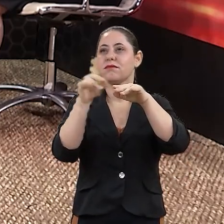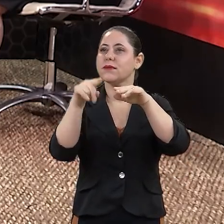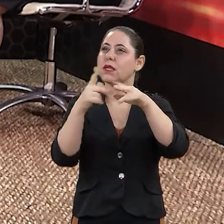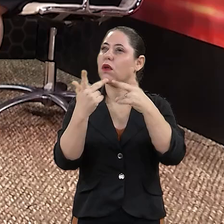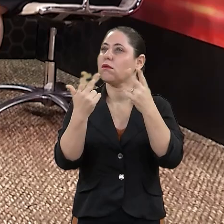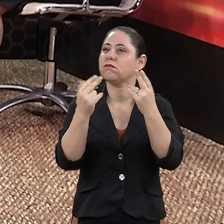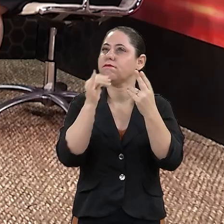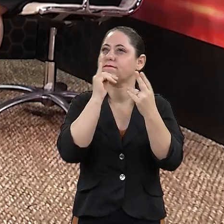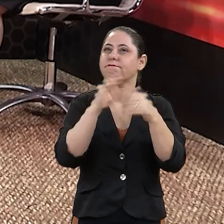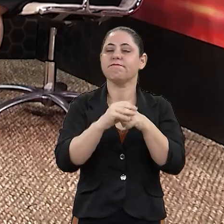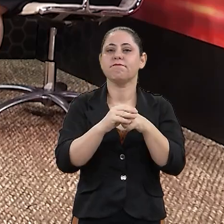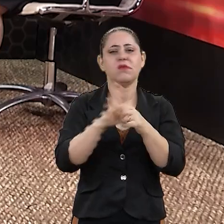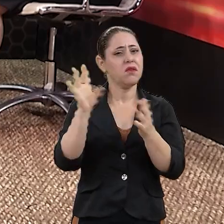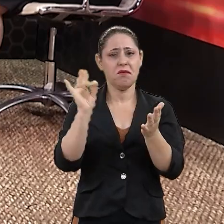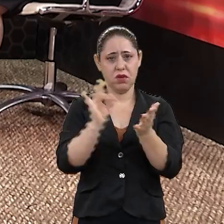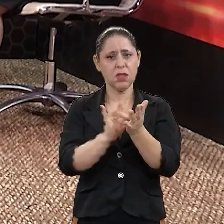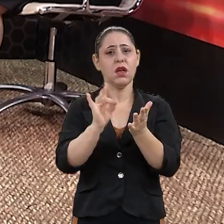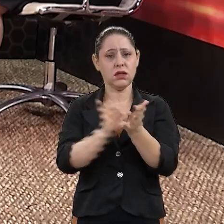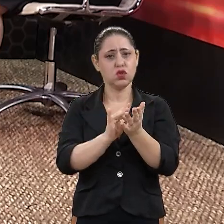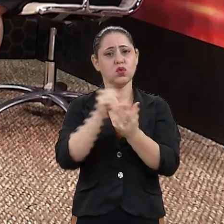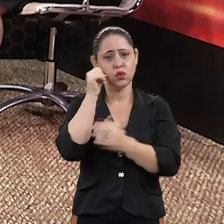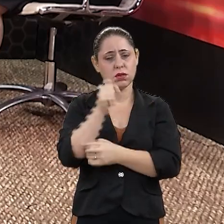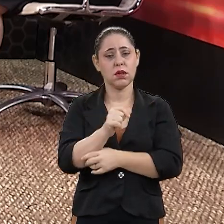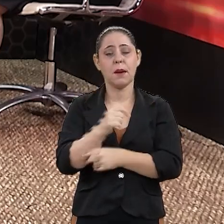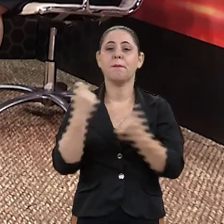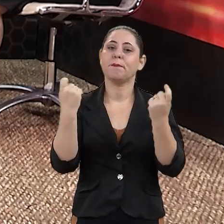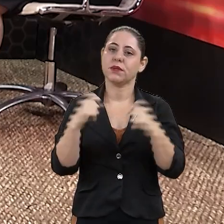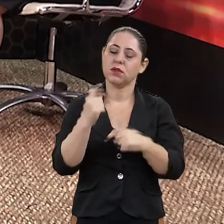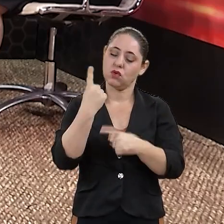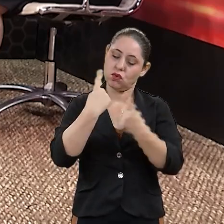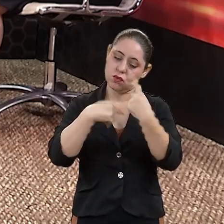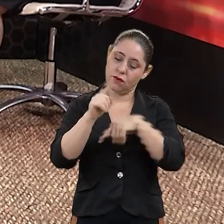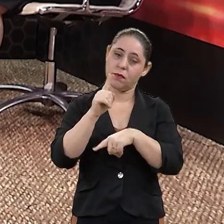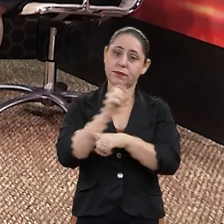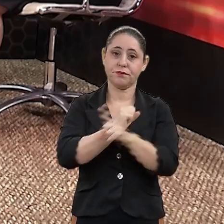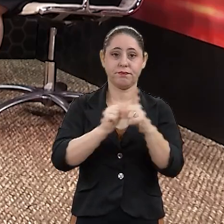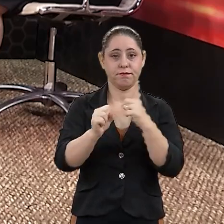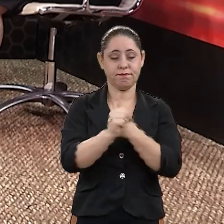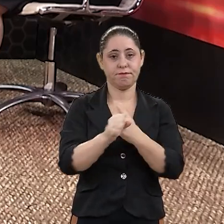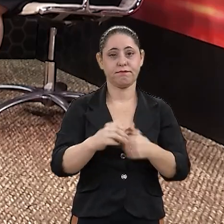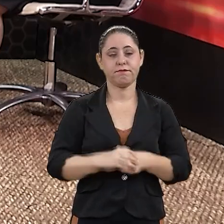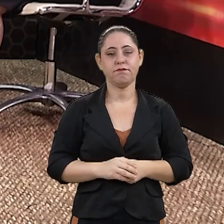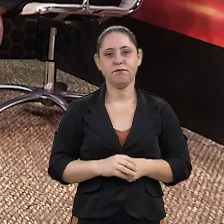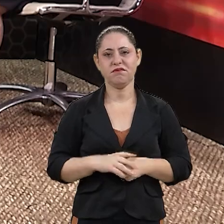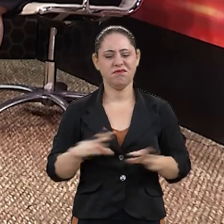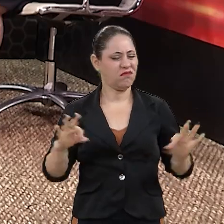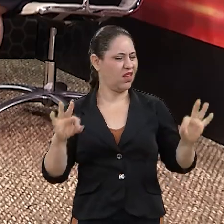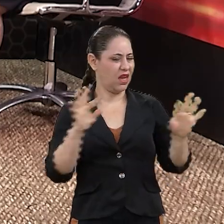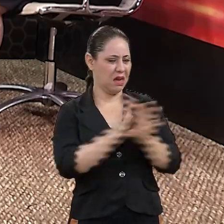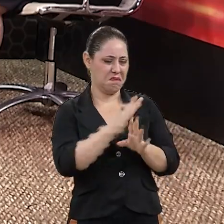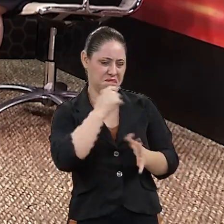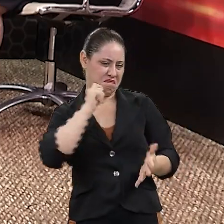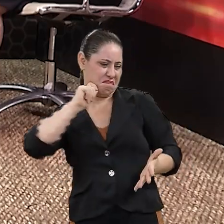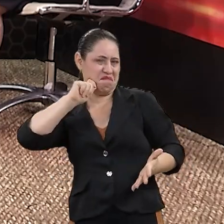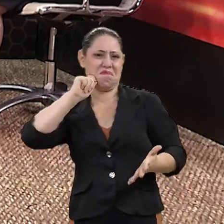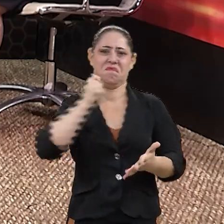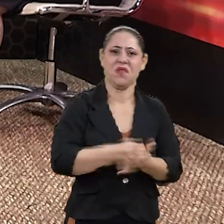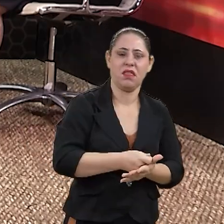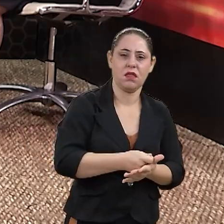ser real. E para isso a gente precisa transformar a sociedade. Eu acho que é acabar com o machismo. Essa